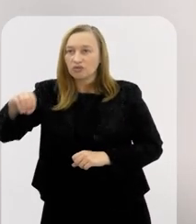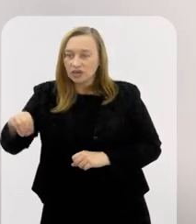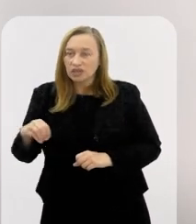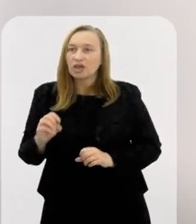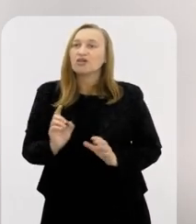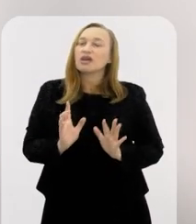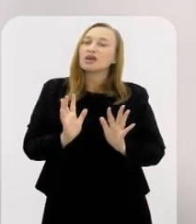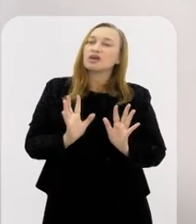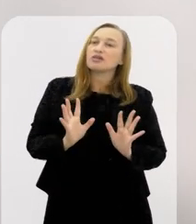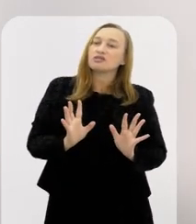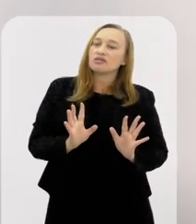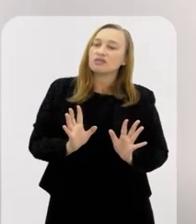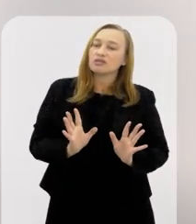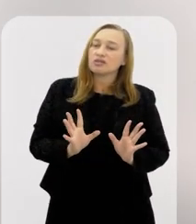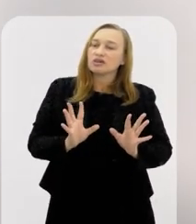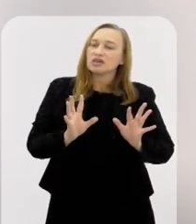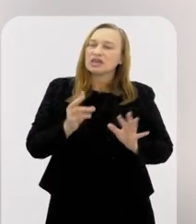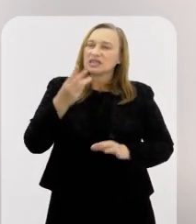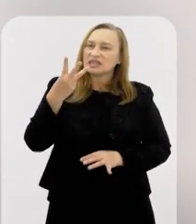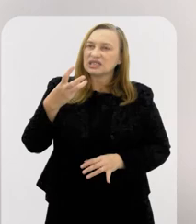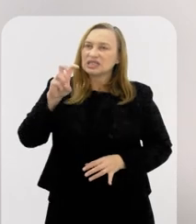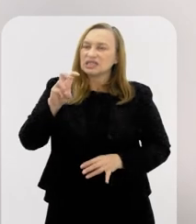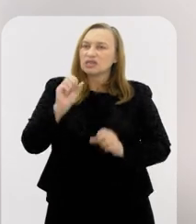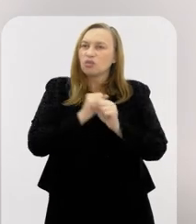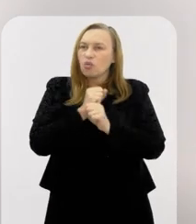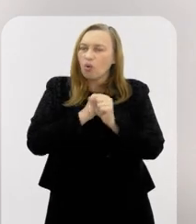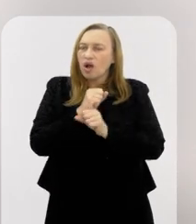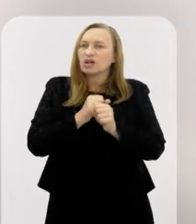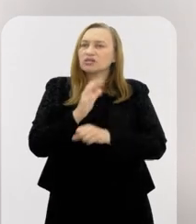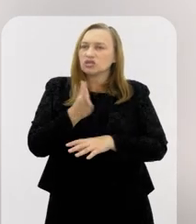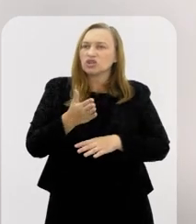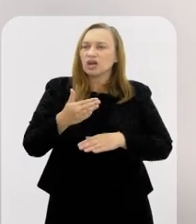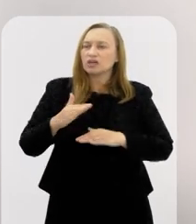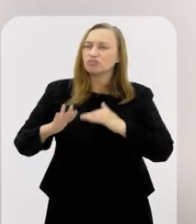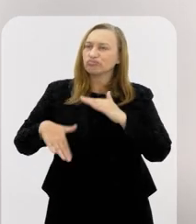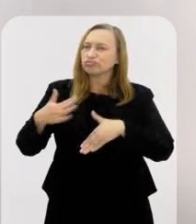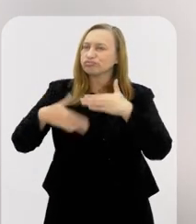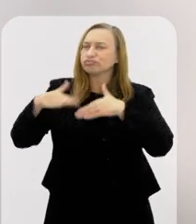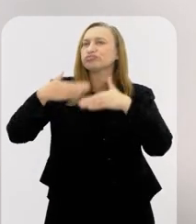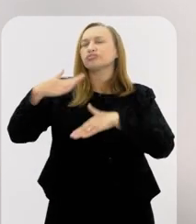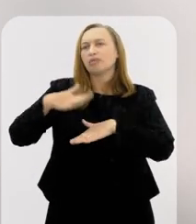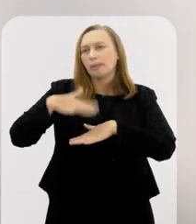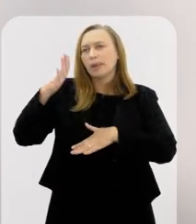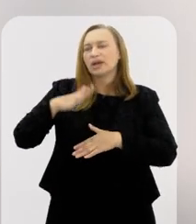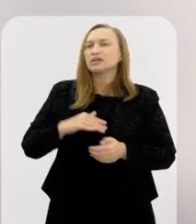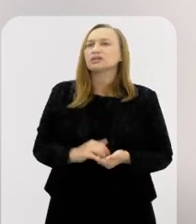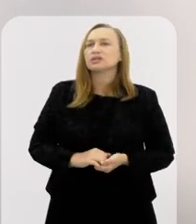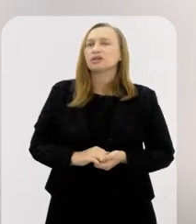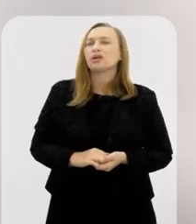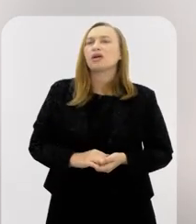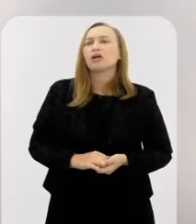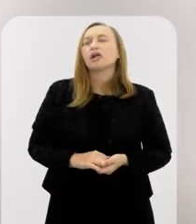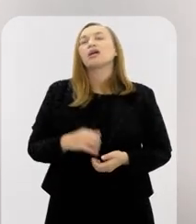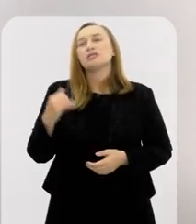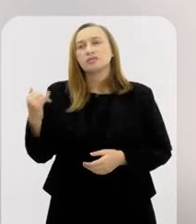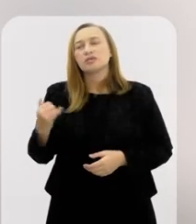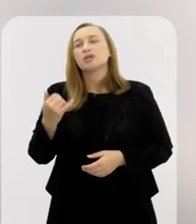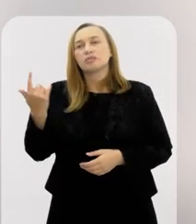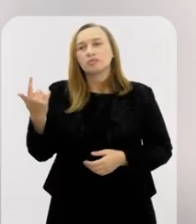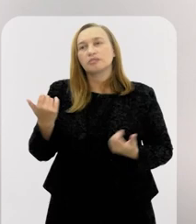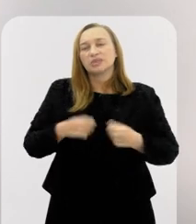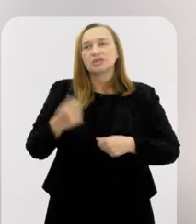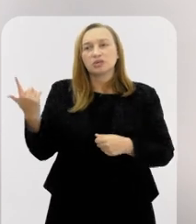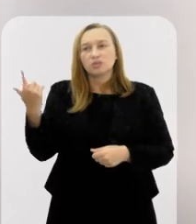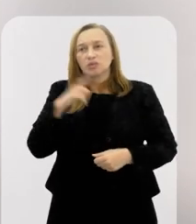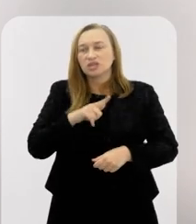completou vai completar 35 anos mas ele é um dos mais avançados e acho que a gente ainda tem